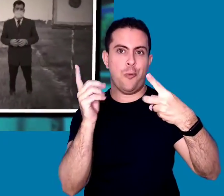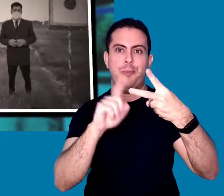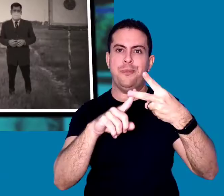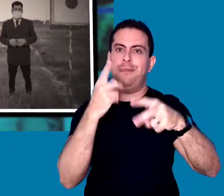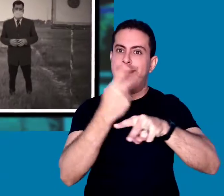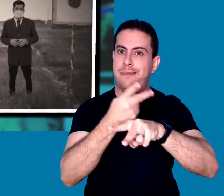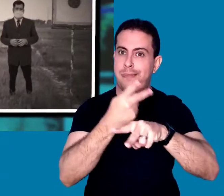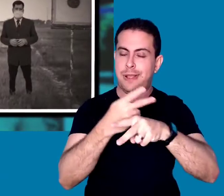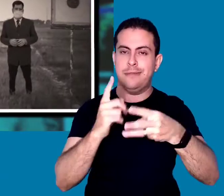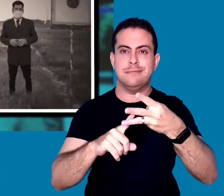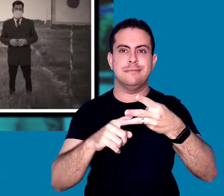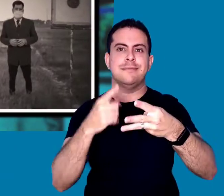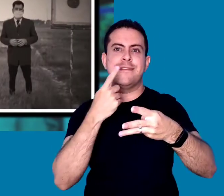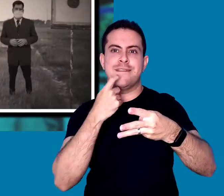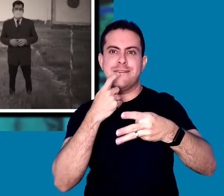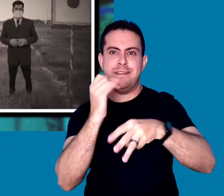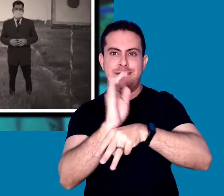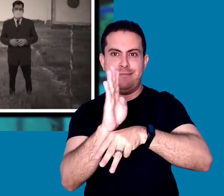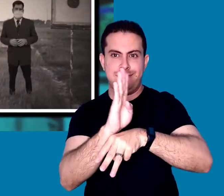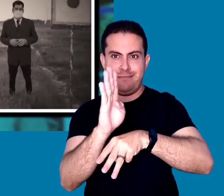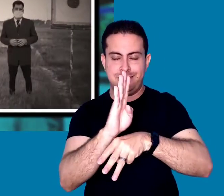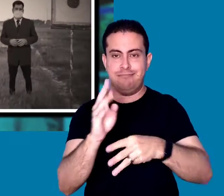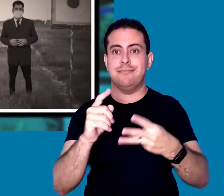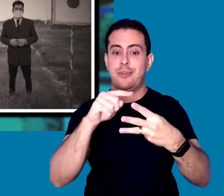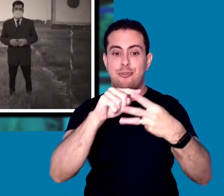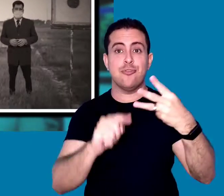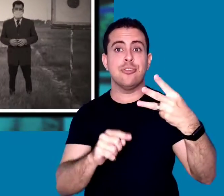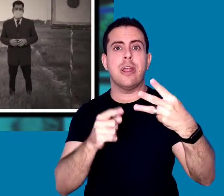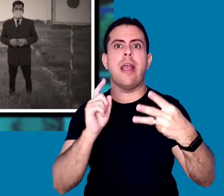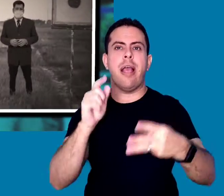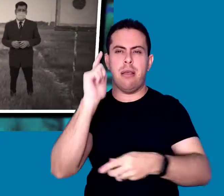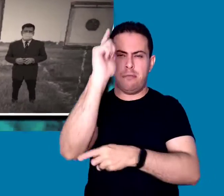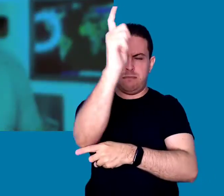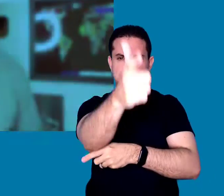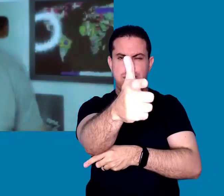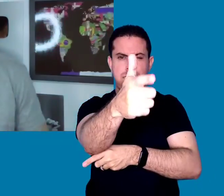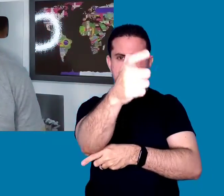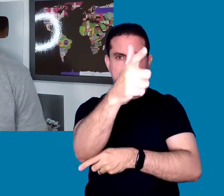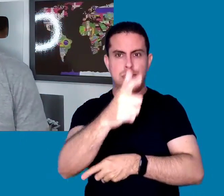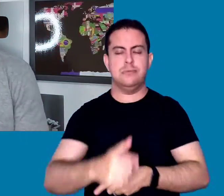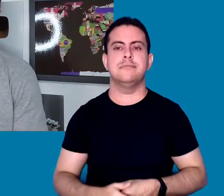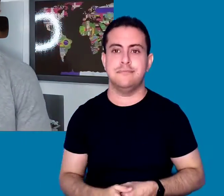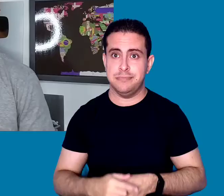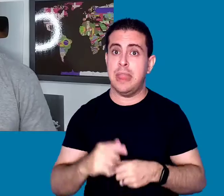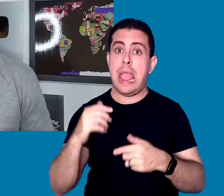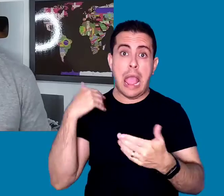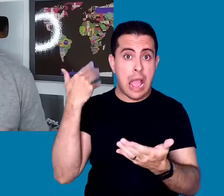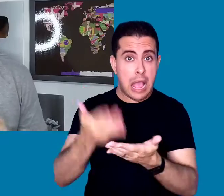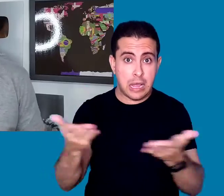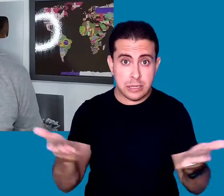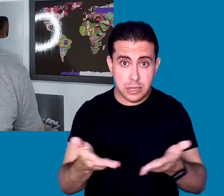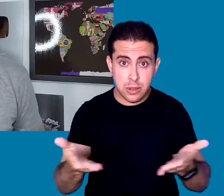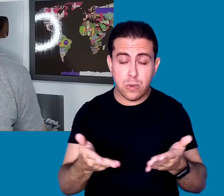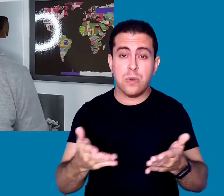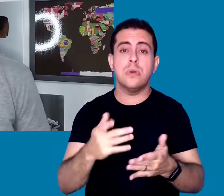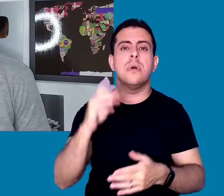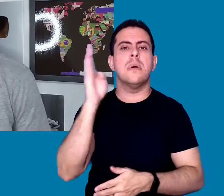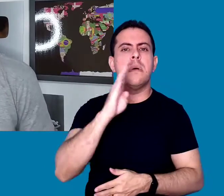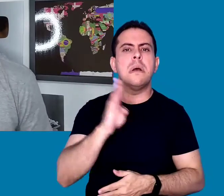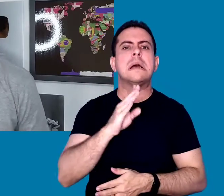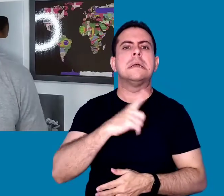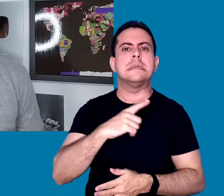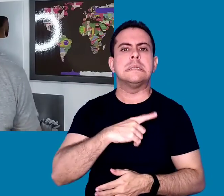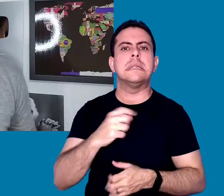uma de bronze, e todas no tiro esportivo. Até o dia de hoje que eu estou gravando esse vídeo, o Brasil possui